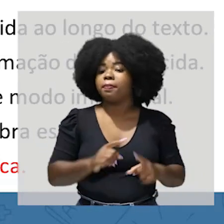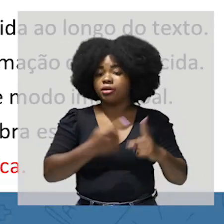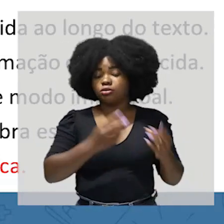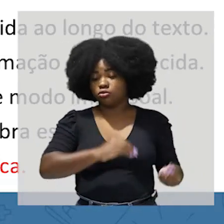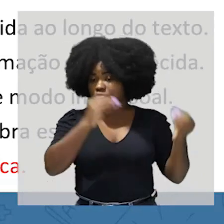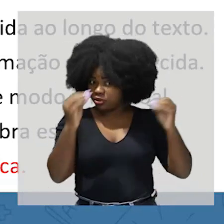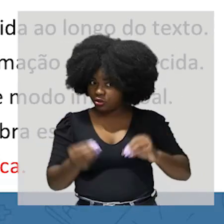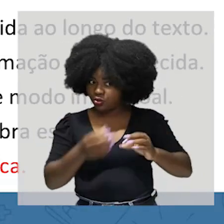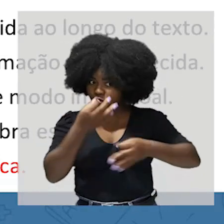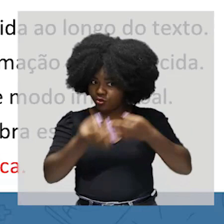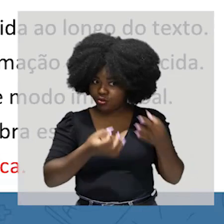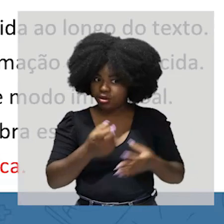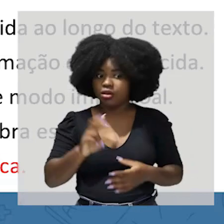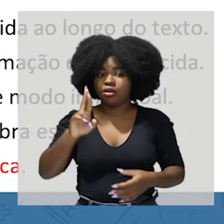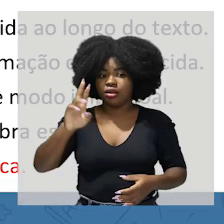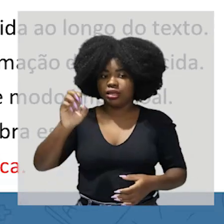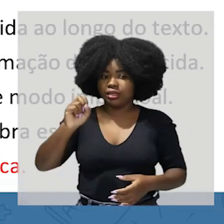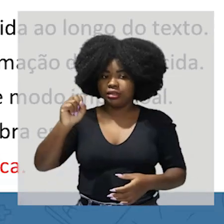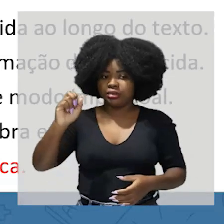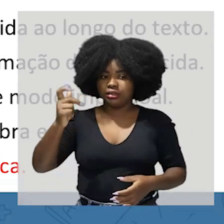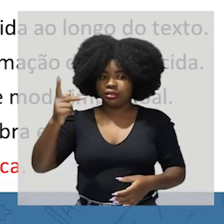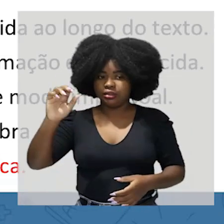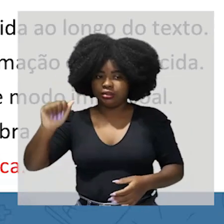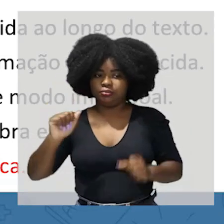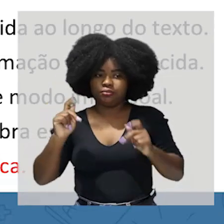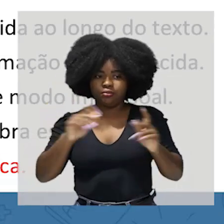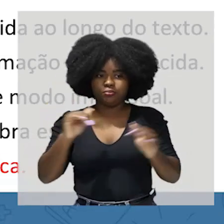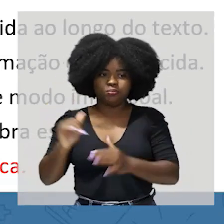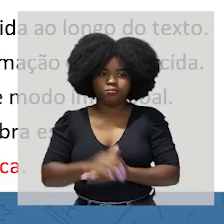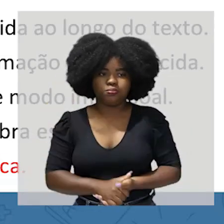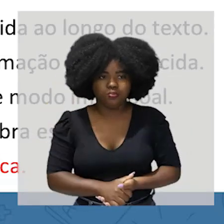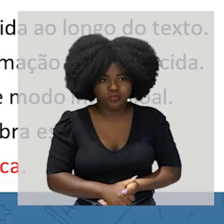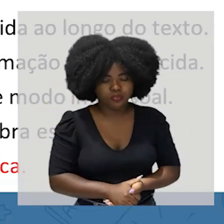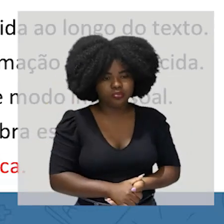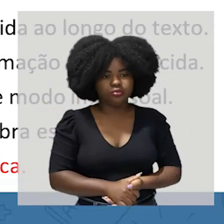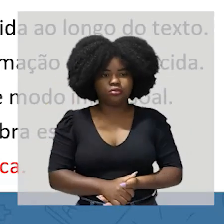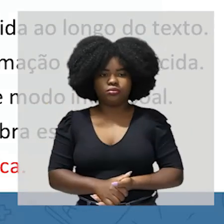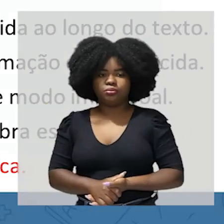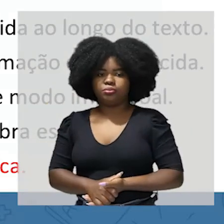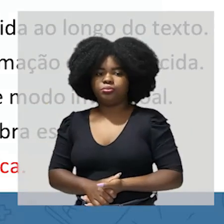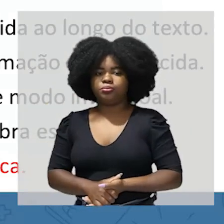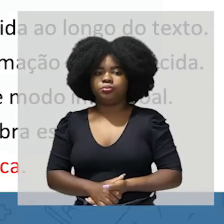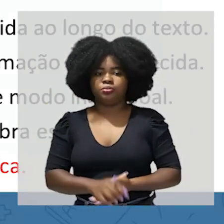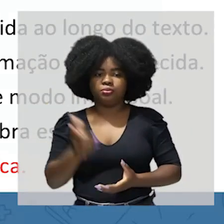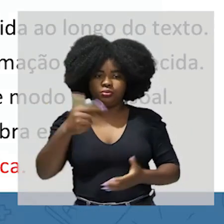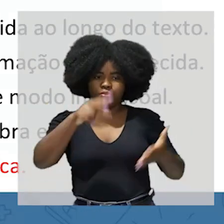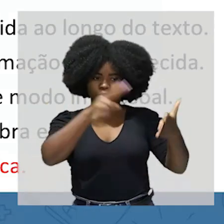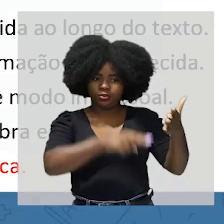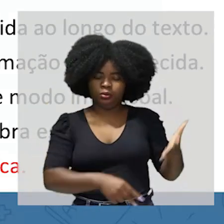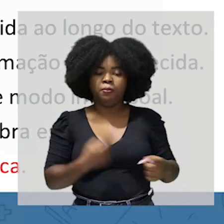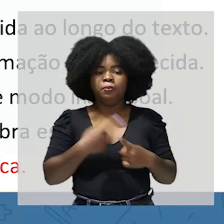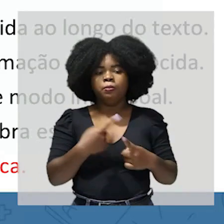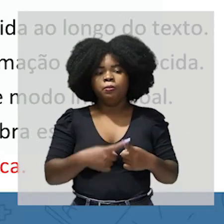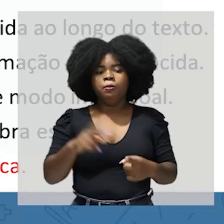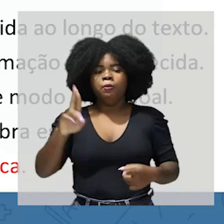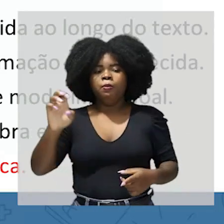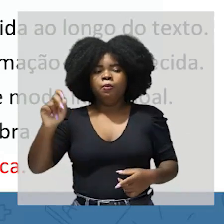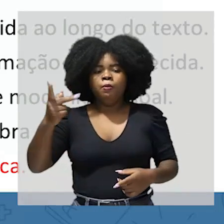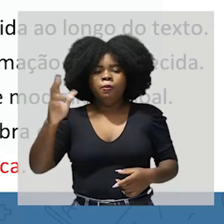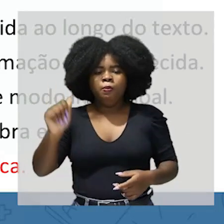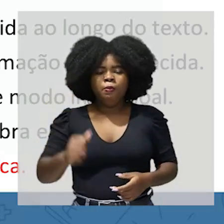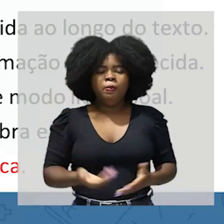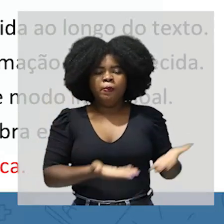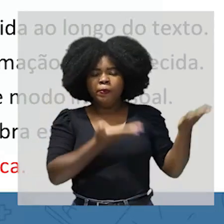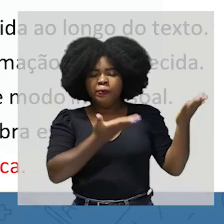aí vira uma resenha aula sobre isso você tem na plataforma tá bom olha só tem se